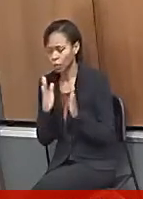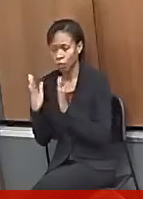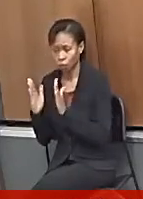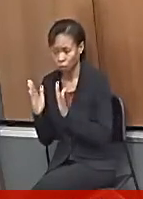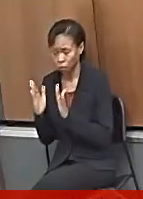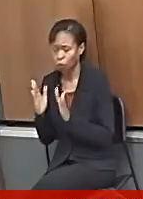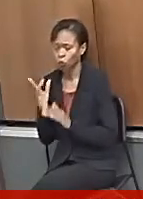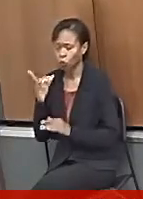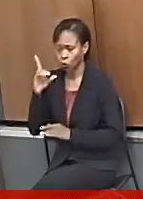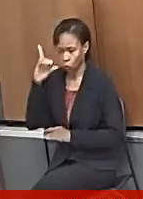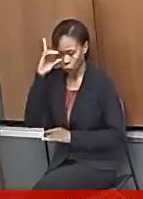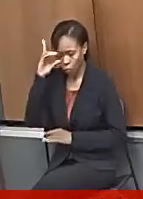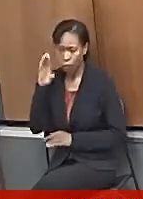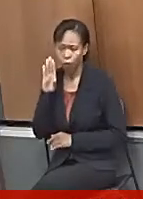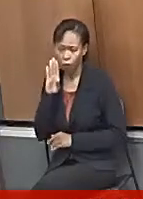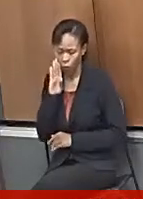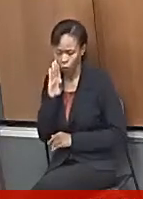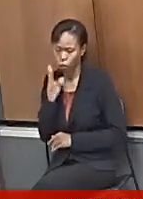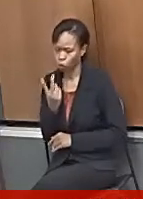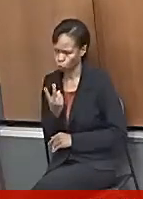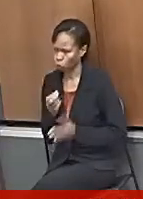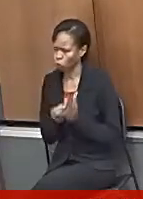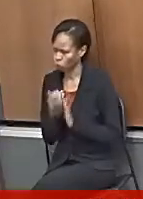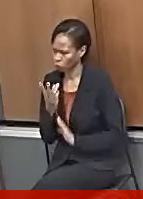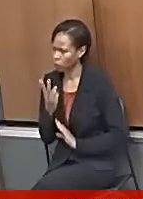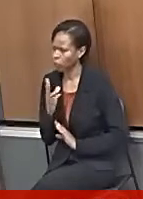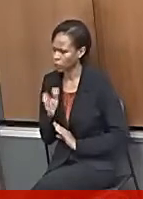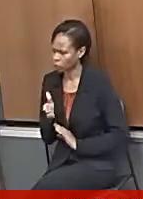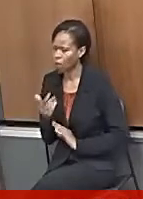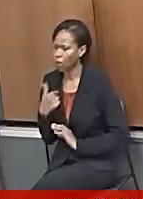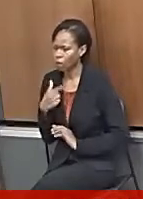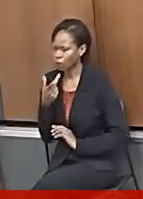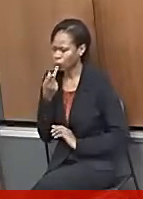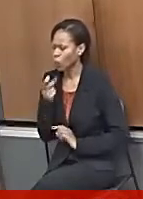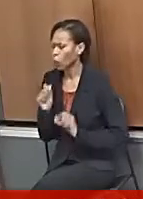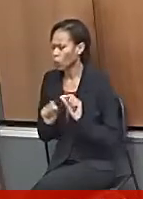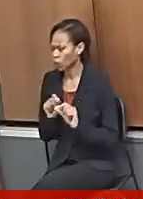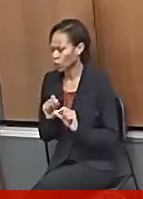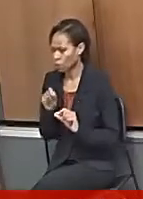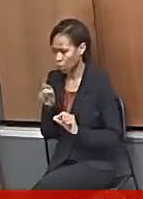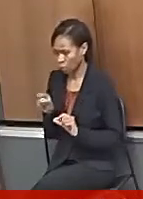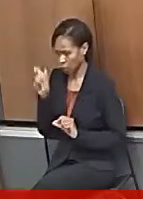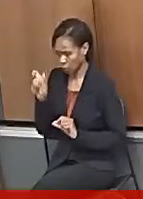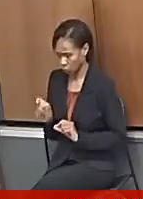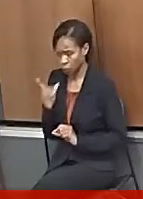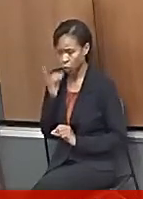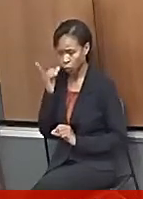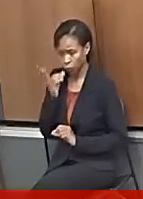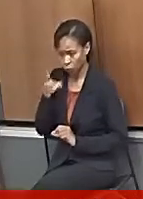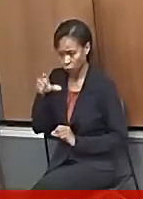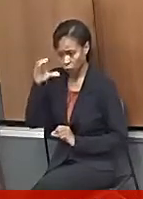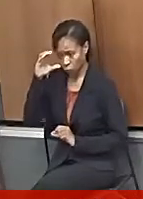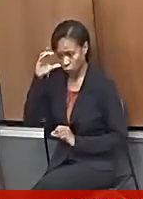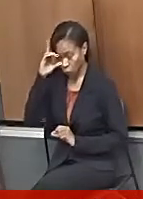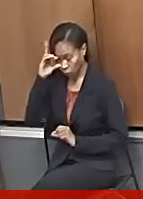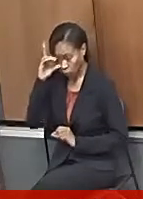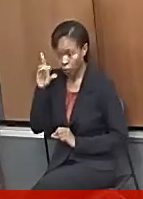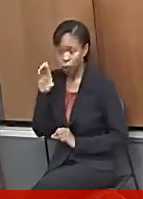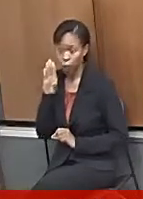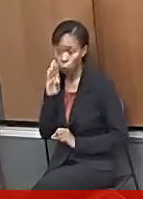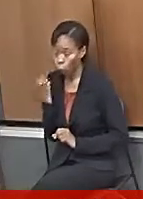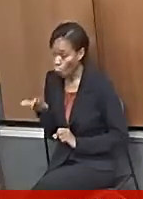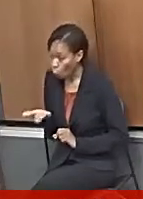duarte bechi e eu quero dizer que o deputado duarte bexiga hoje é considerado nessa casa